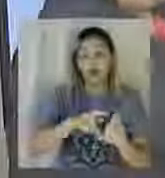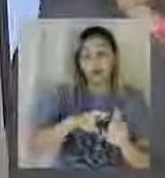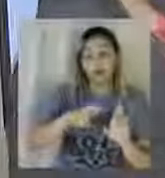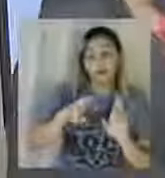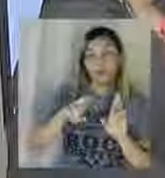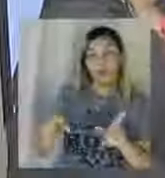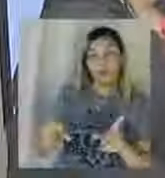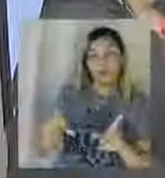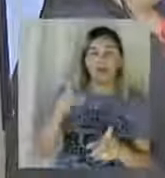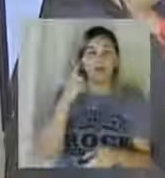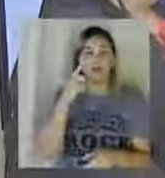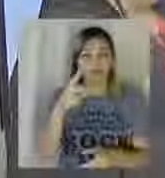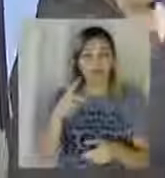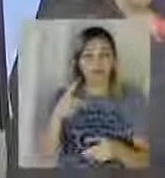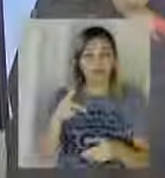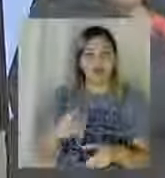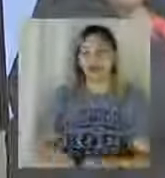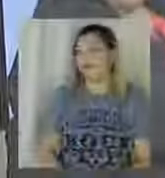A professora